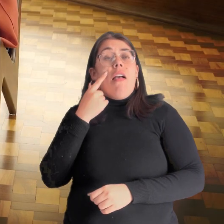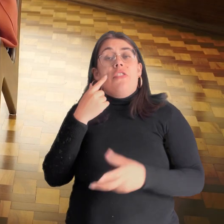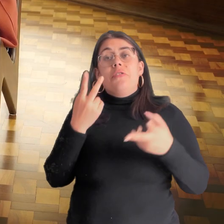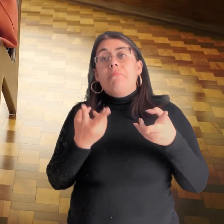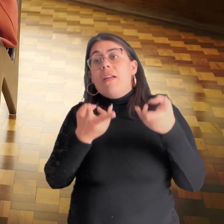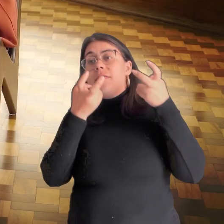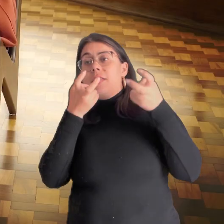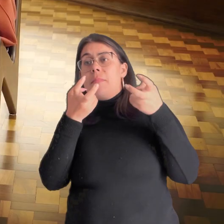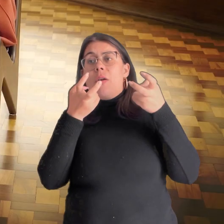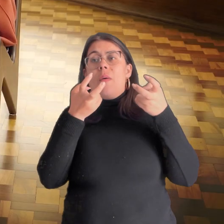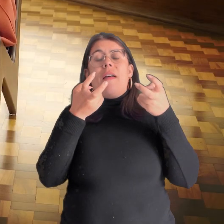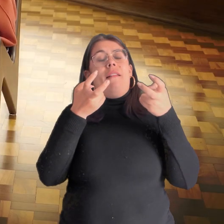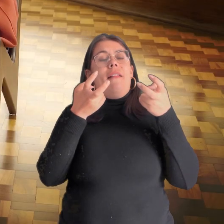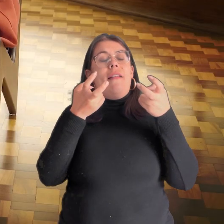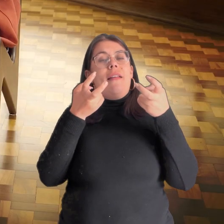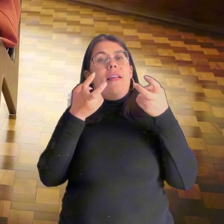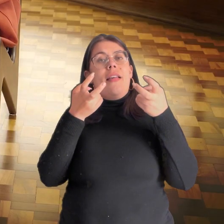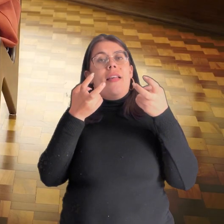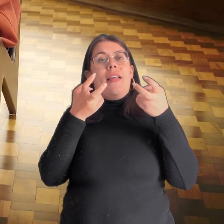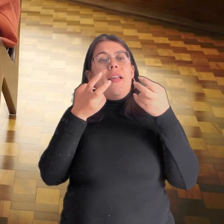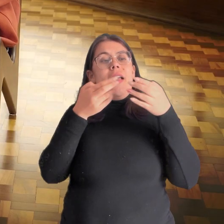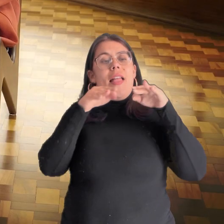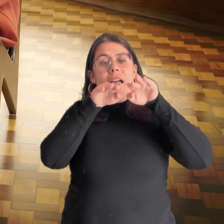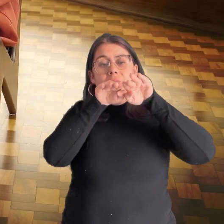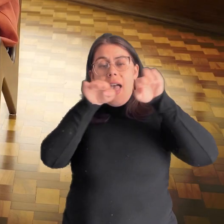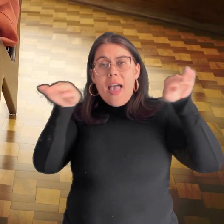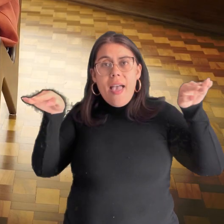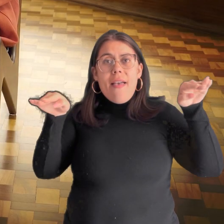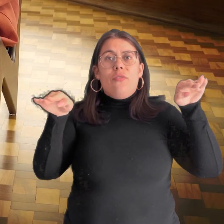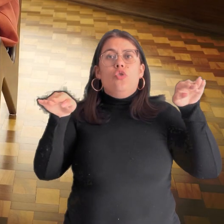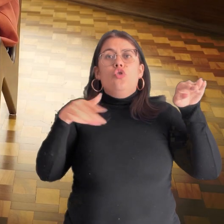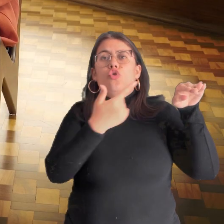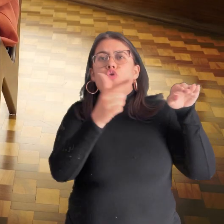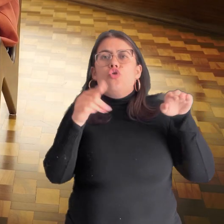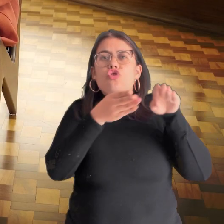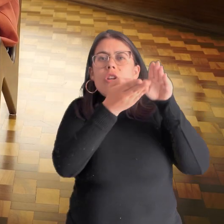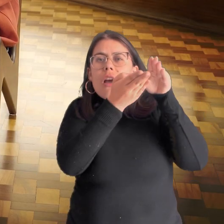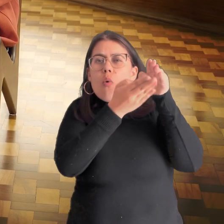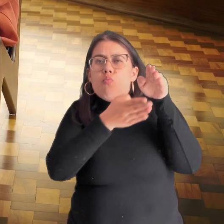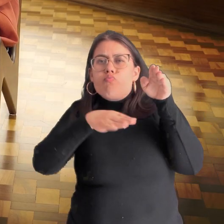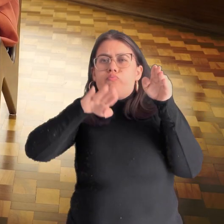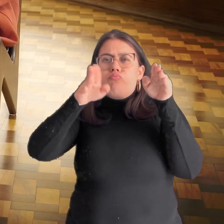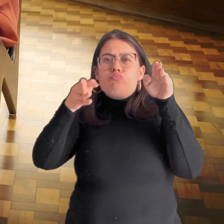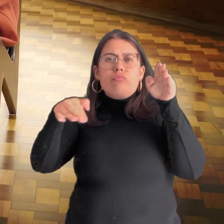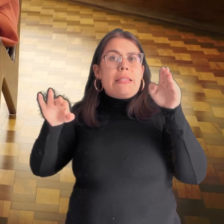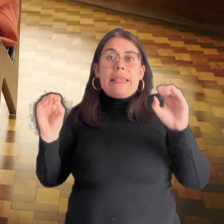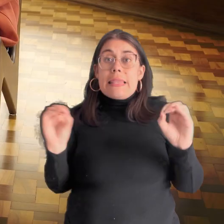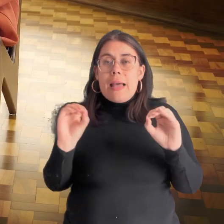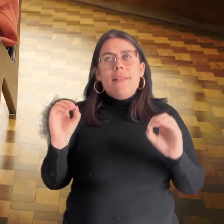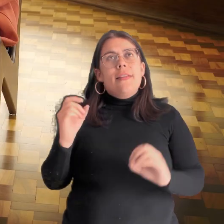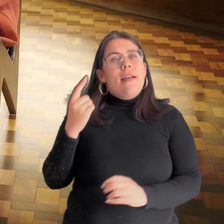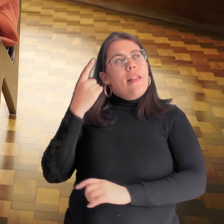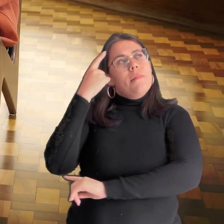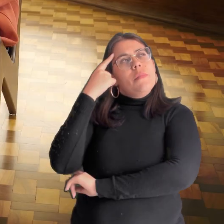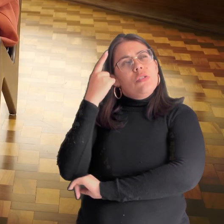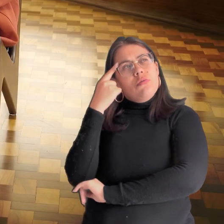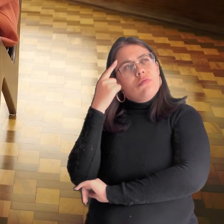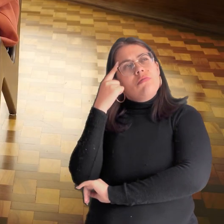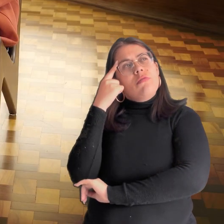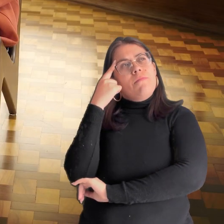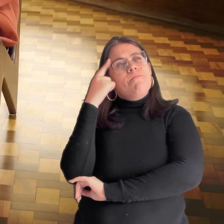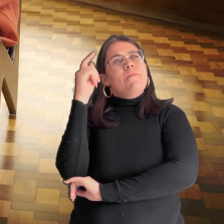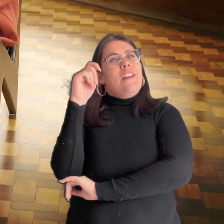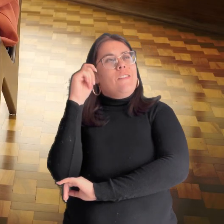borda ondulada que tem hoje, nem em cima nem embaixo. Penso que de Cavalcante, ao ver que o mural